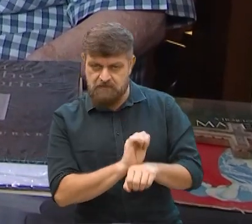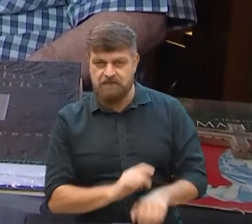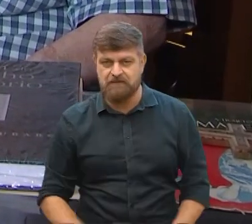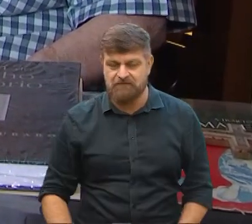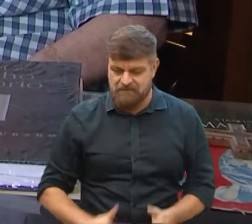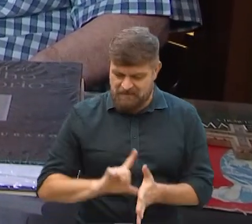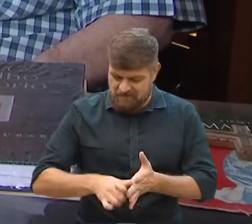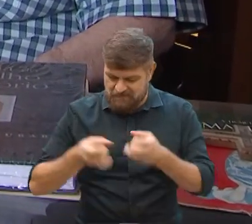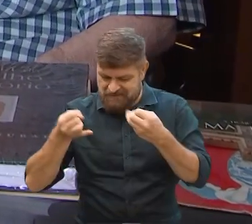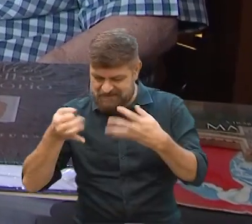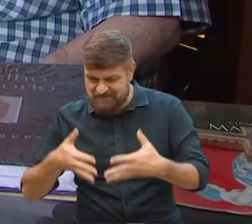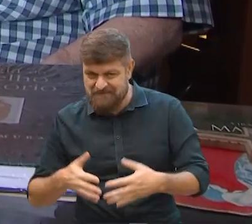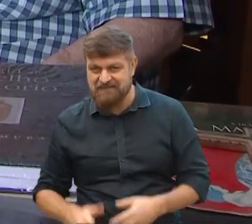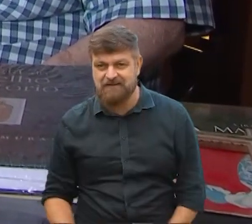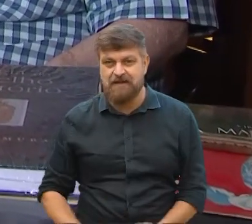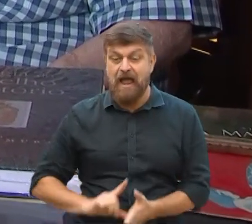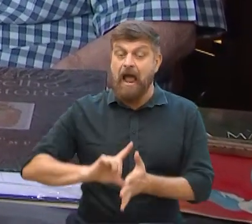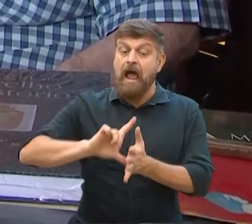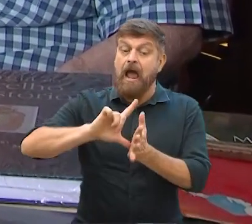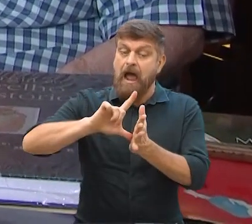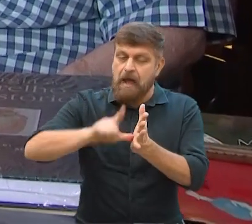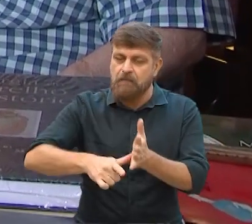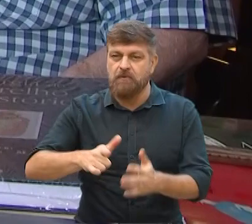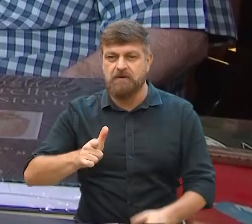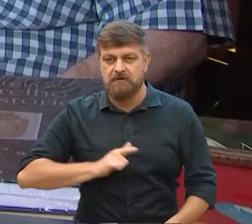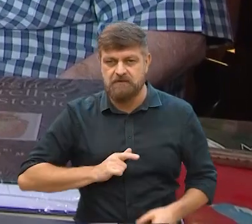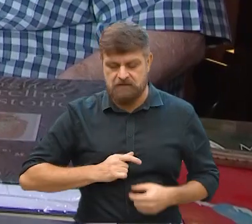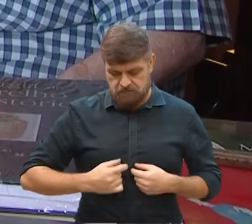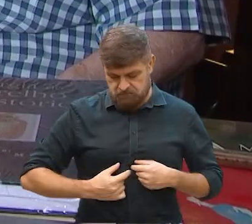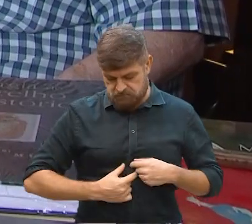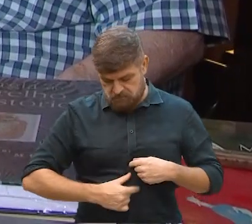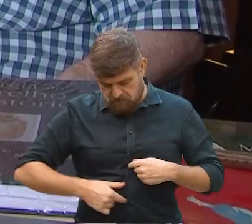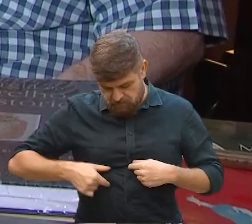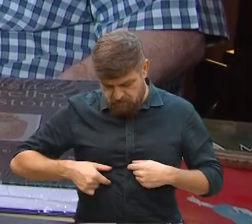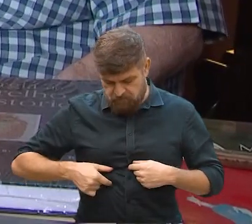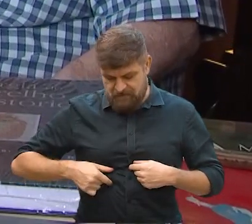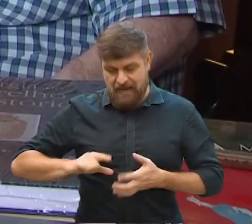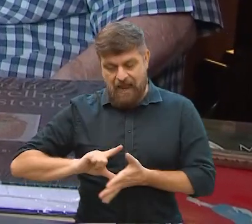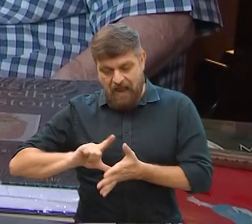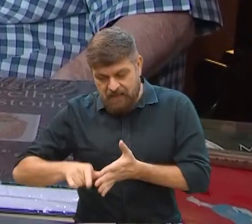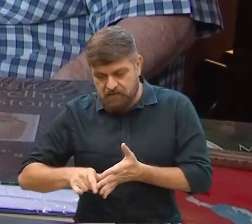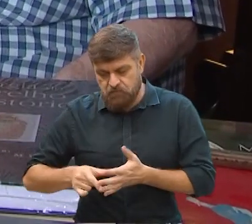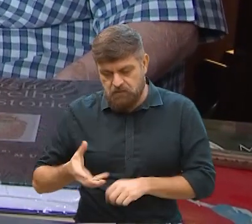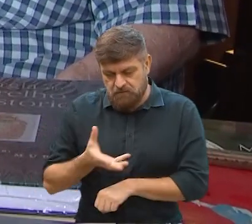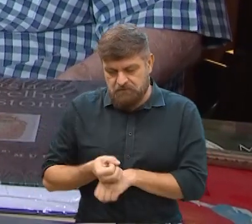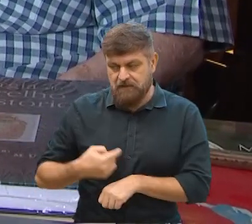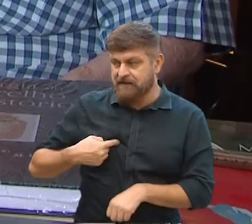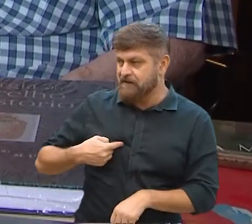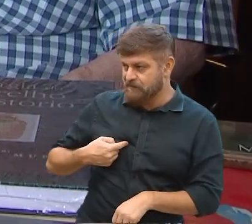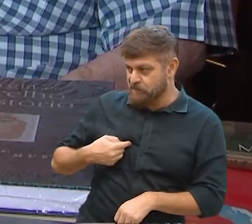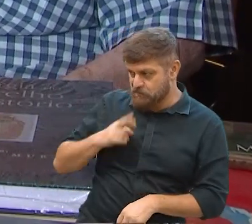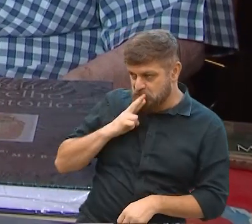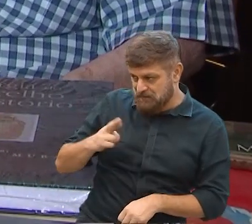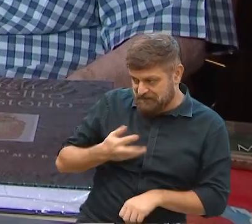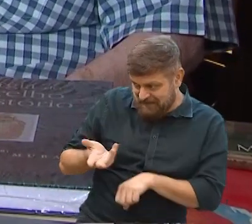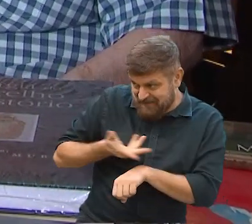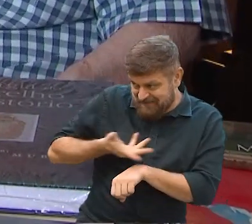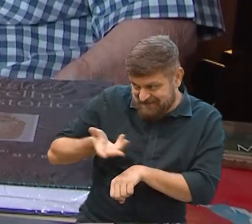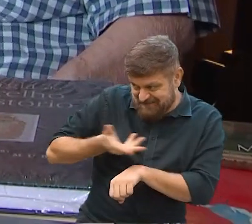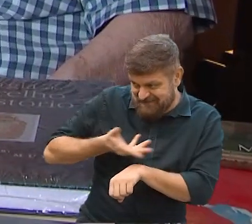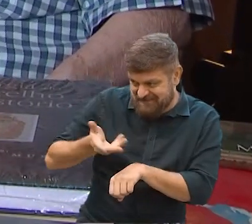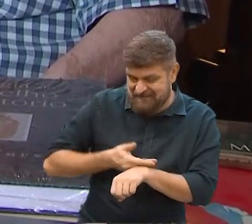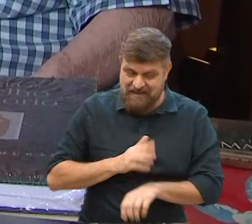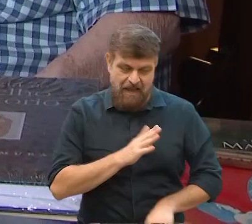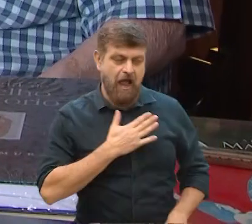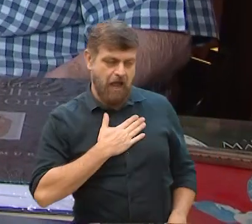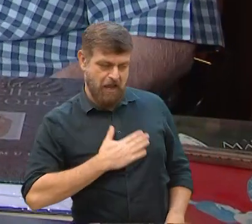Daqui a pouquinho, em seguida, vai entrar nessa parte importante da absorção. Então eu que estou acelerada. A sua